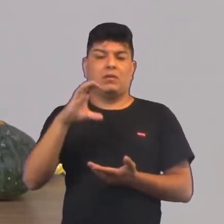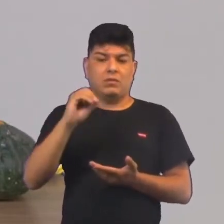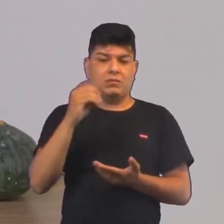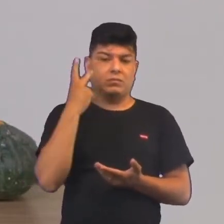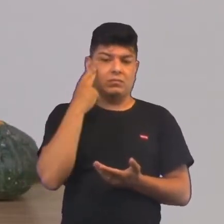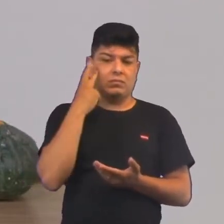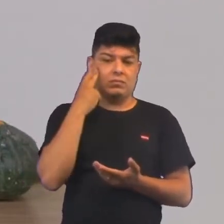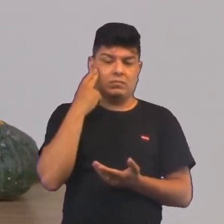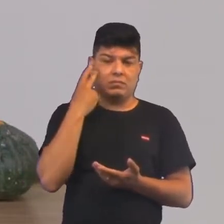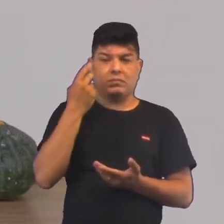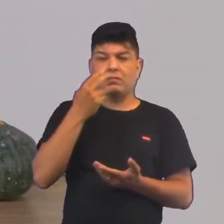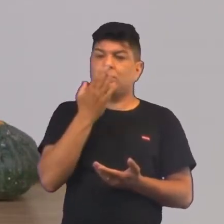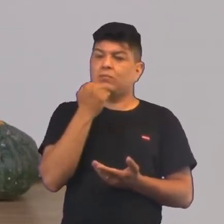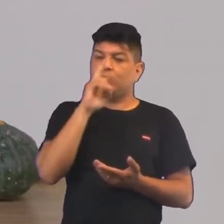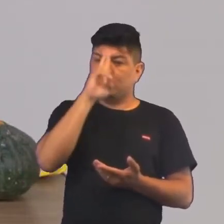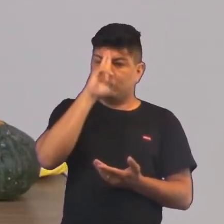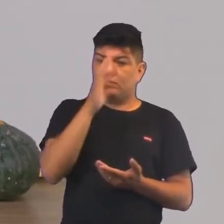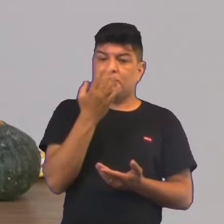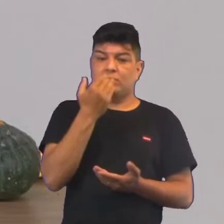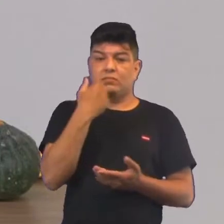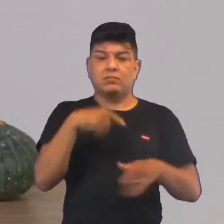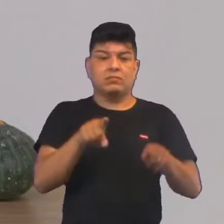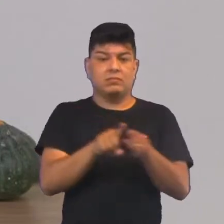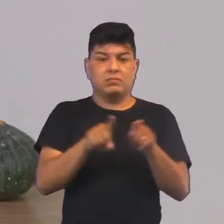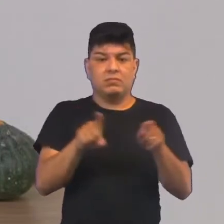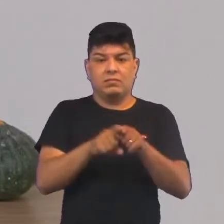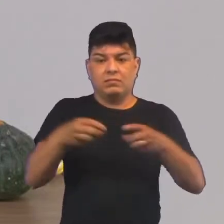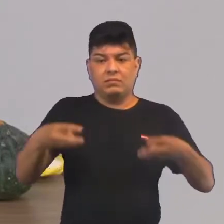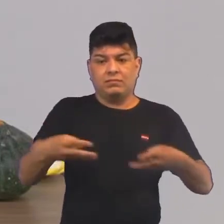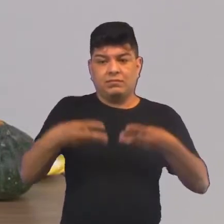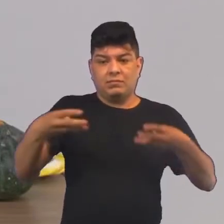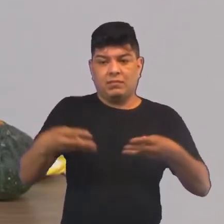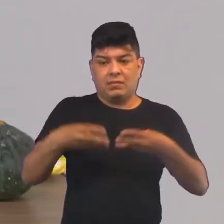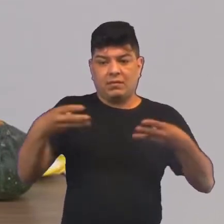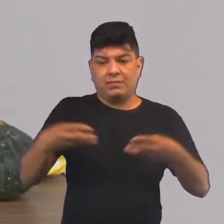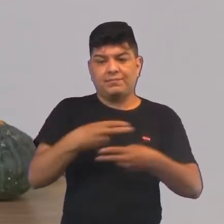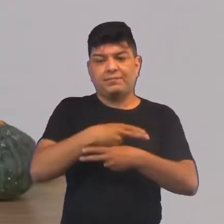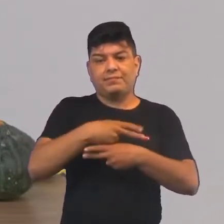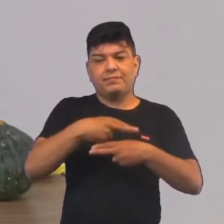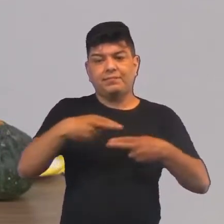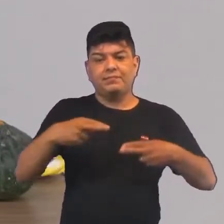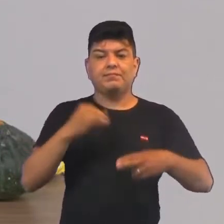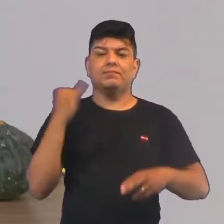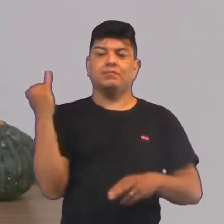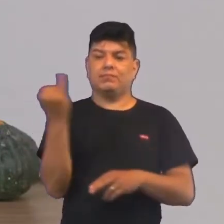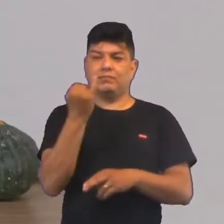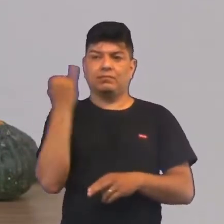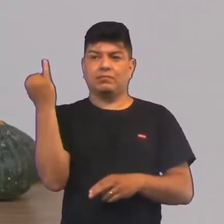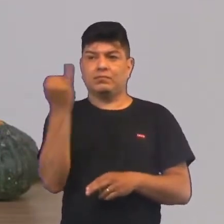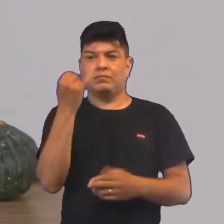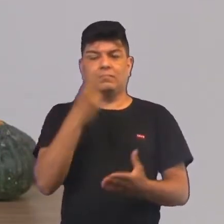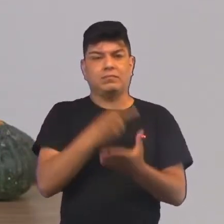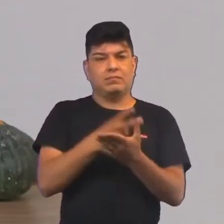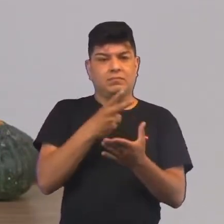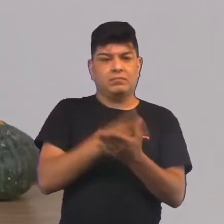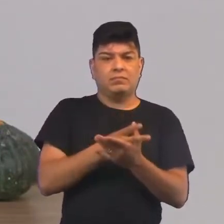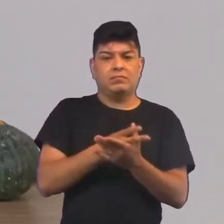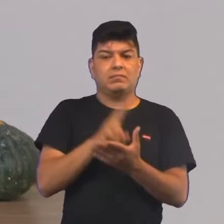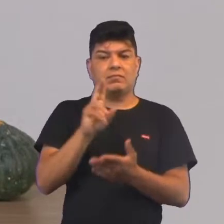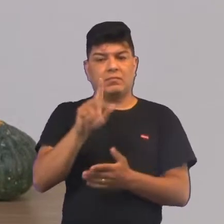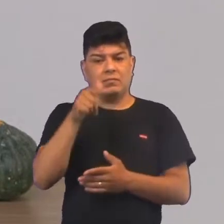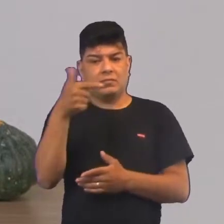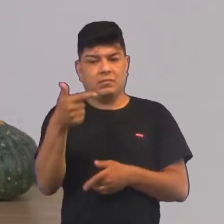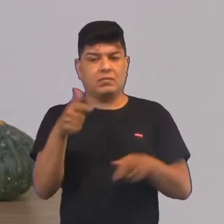natural e no almoço ingerir também os legumes e as verduras, é muito importante.